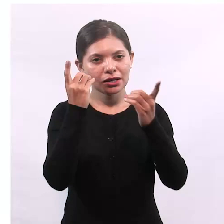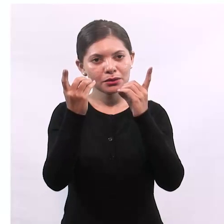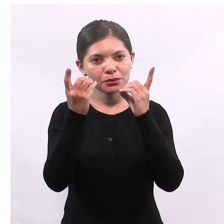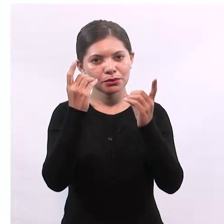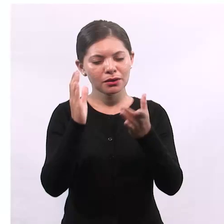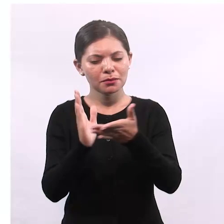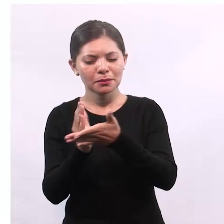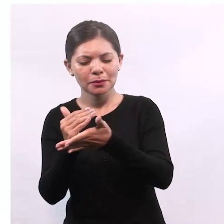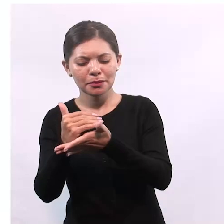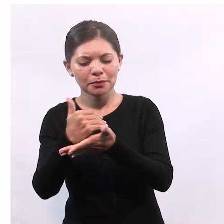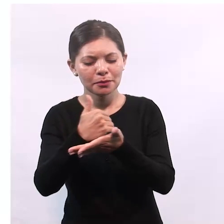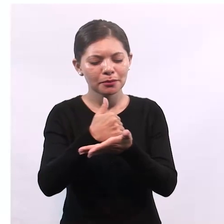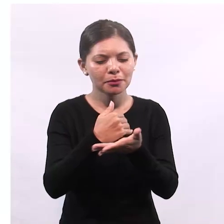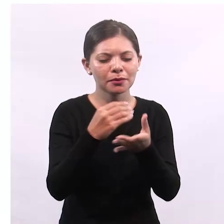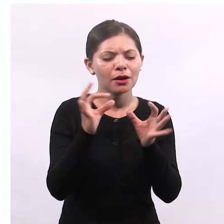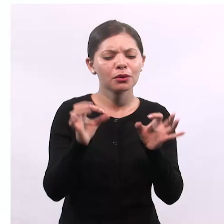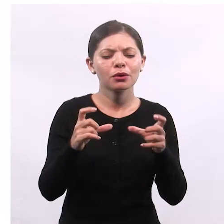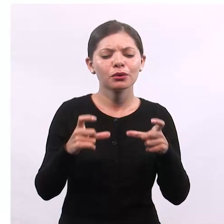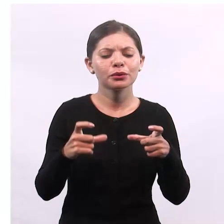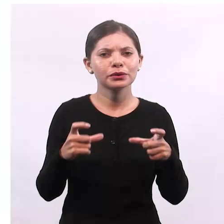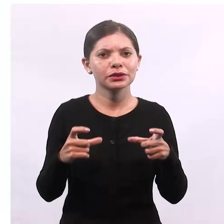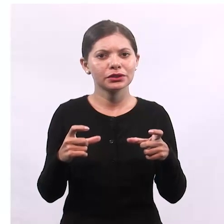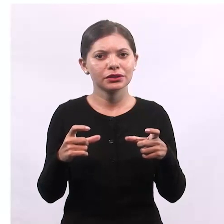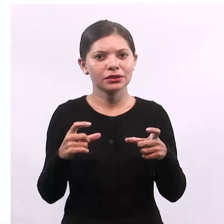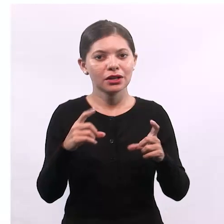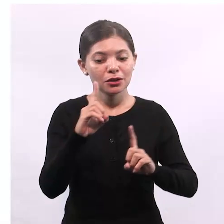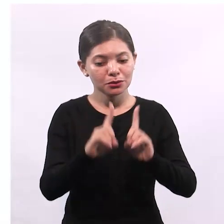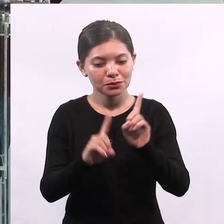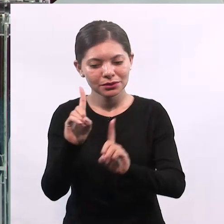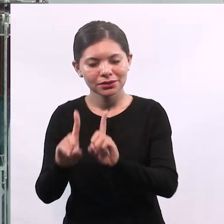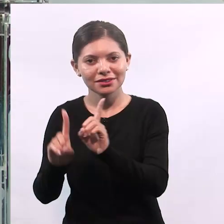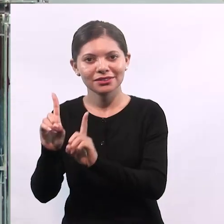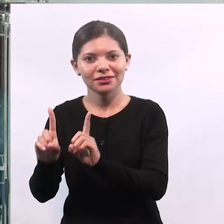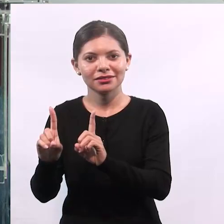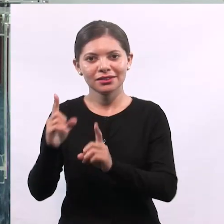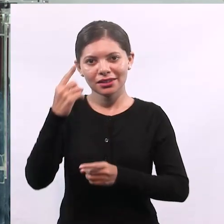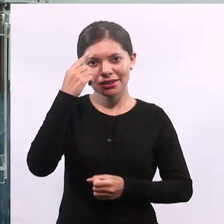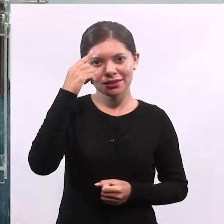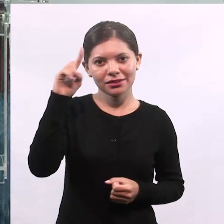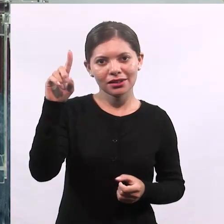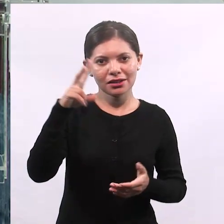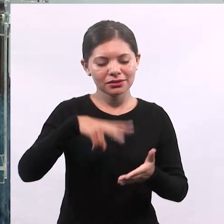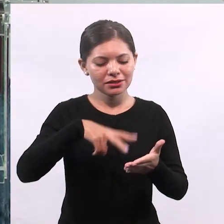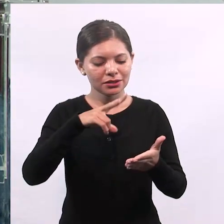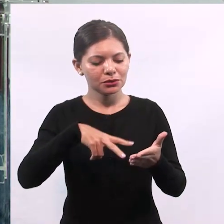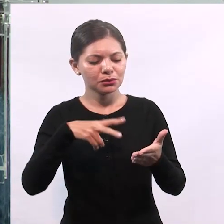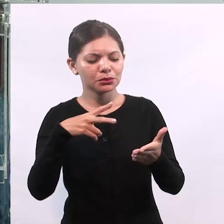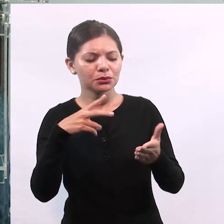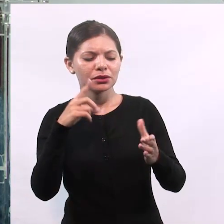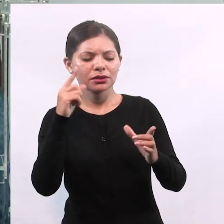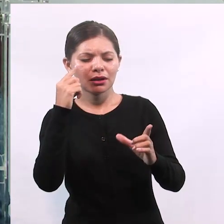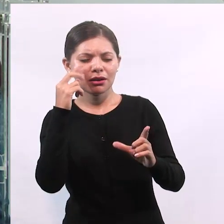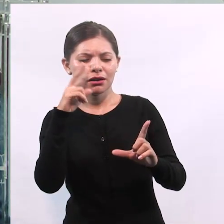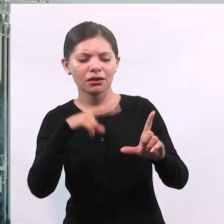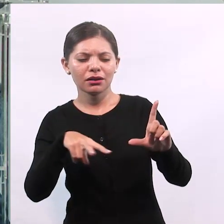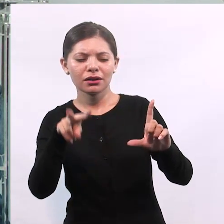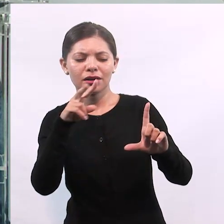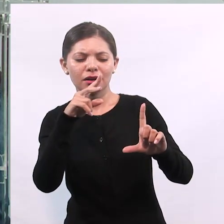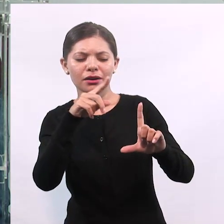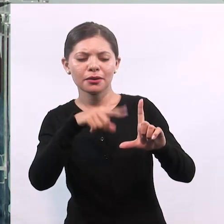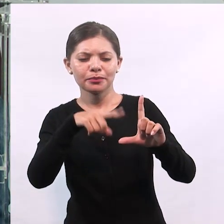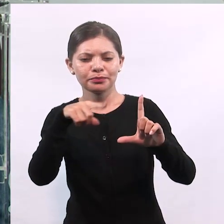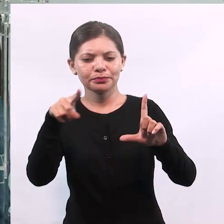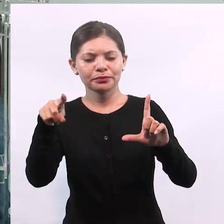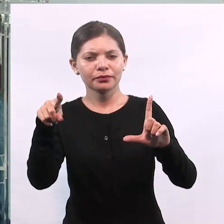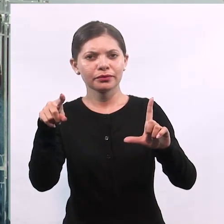esses dados Eles foram coletados no Censo e a ideia da aula é fazer essa leitura mas com uma visão estatística Olha